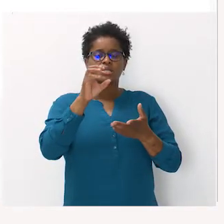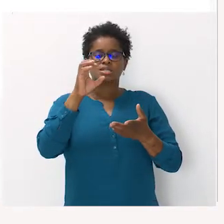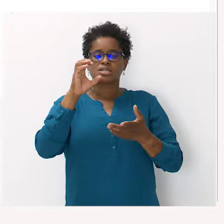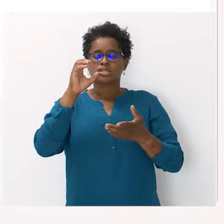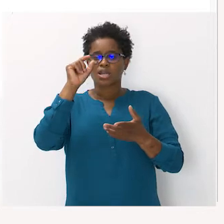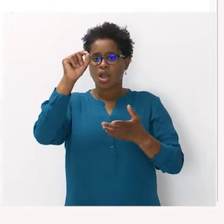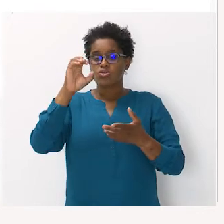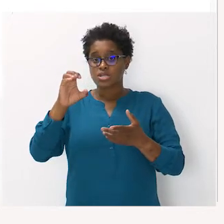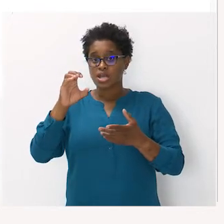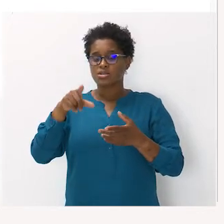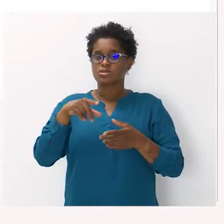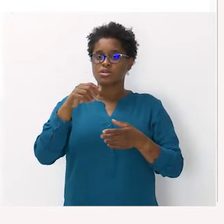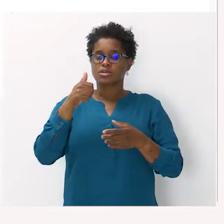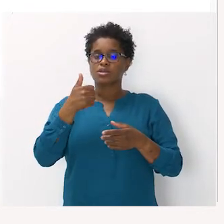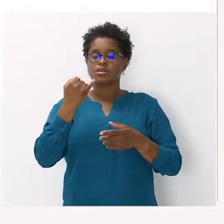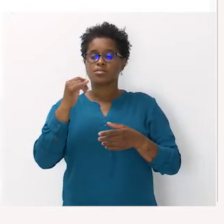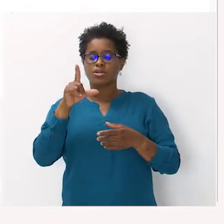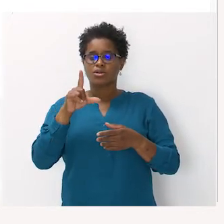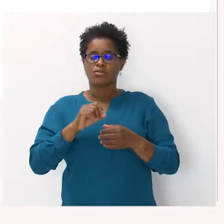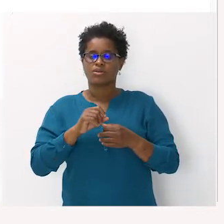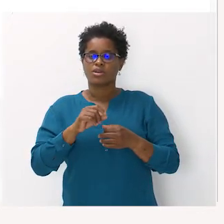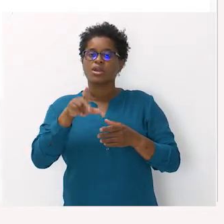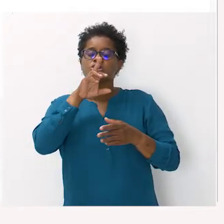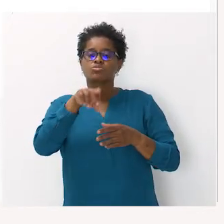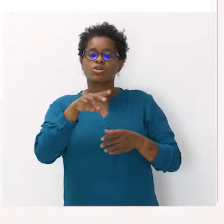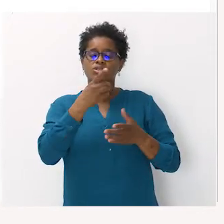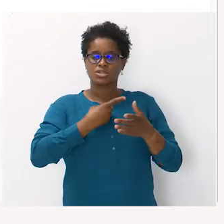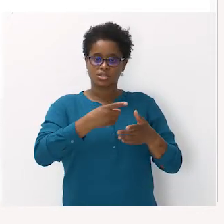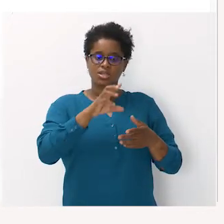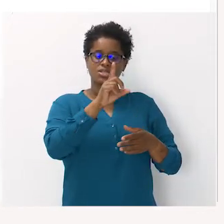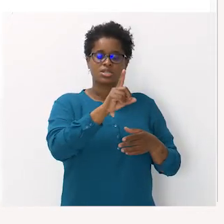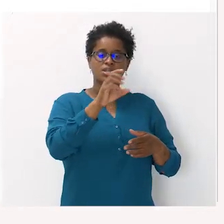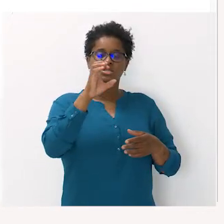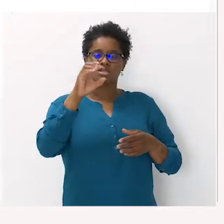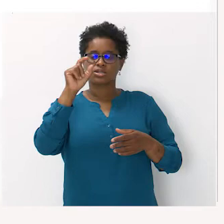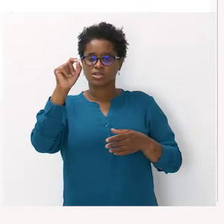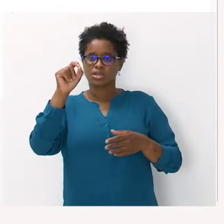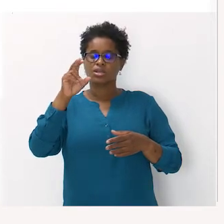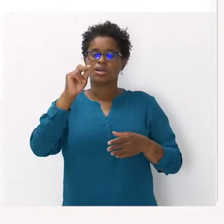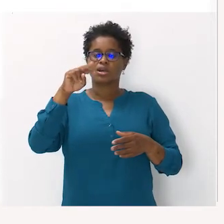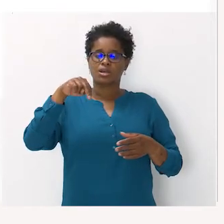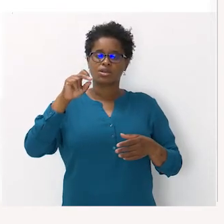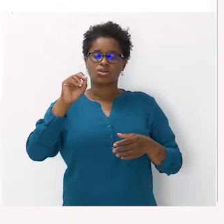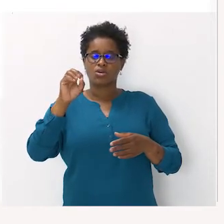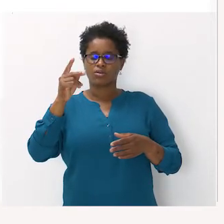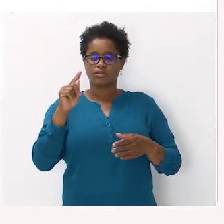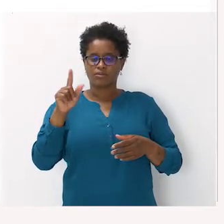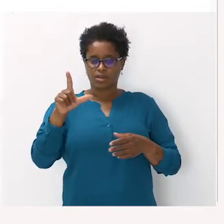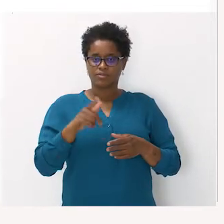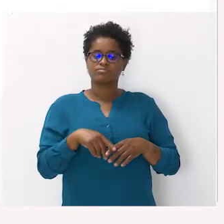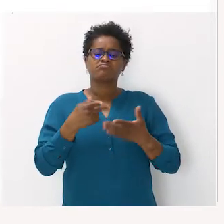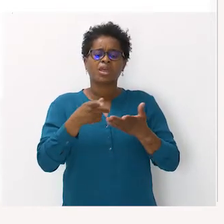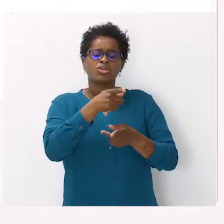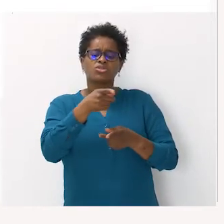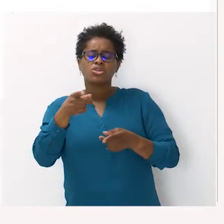Celsius foi em Hanover. Então a resposta será 6 graus Celsius em Hanover. E